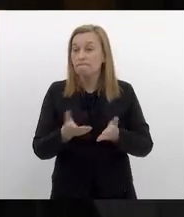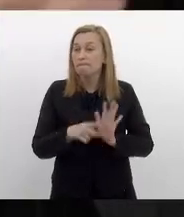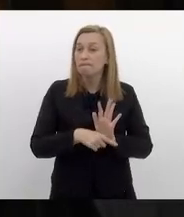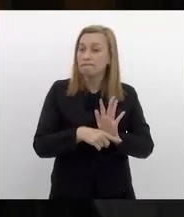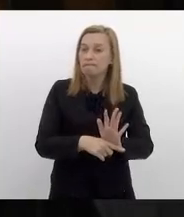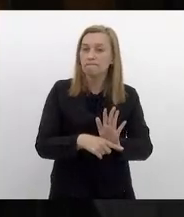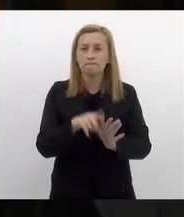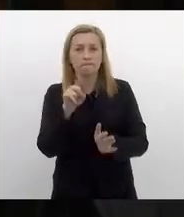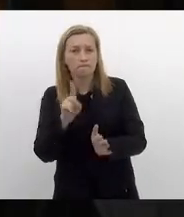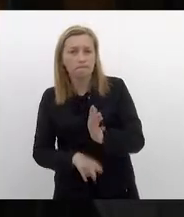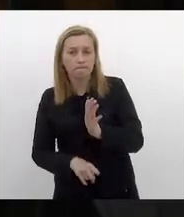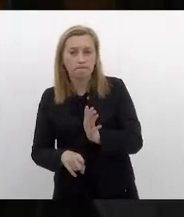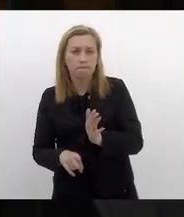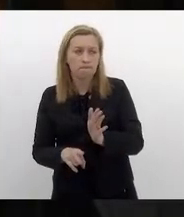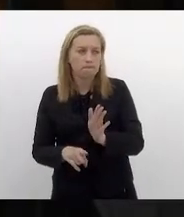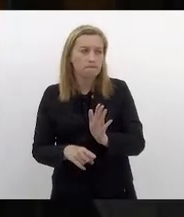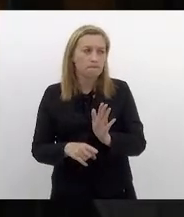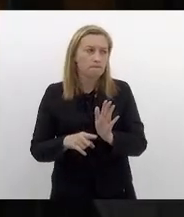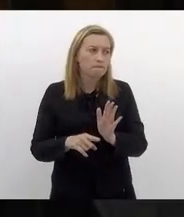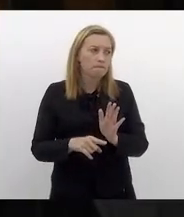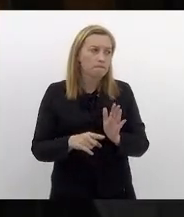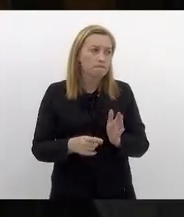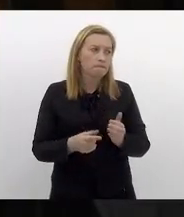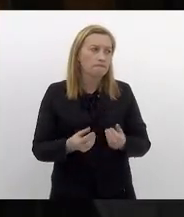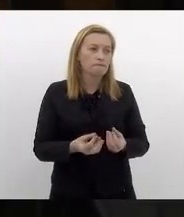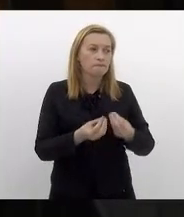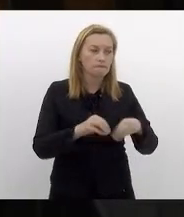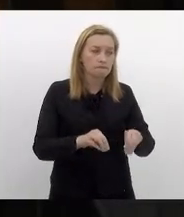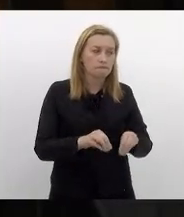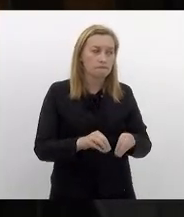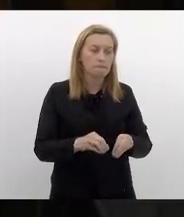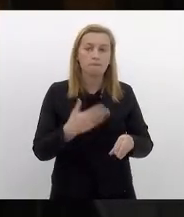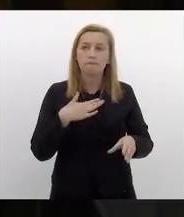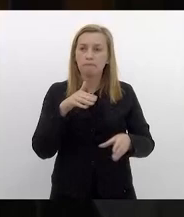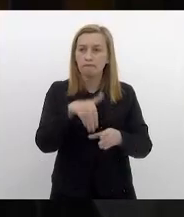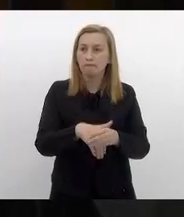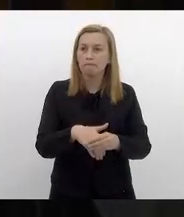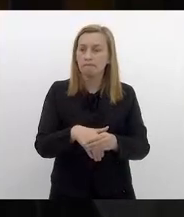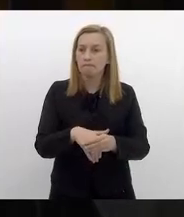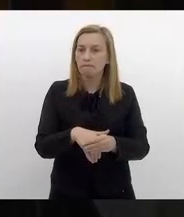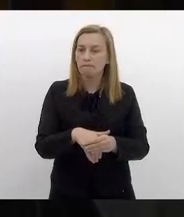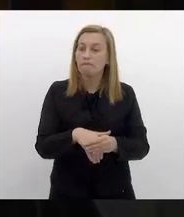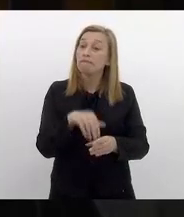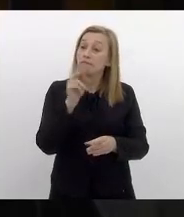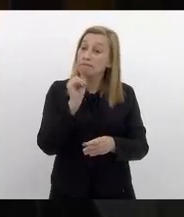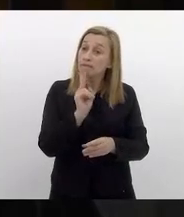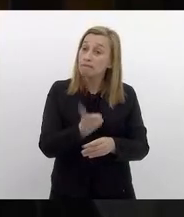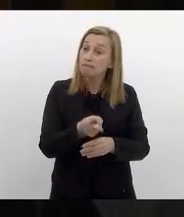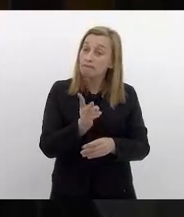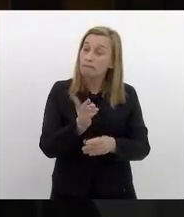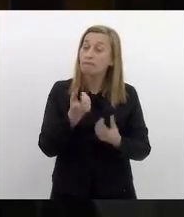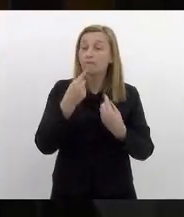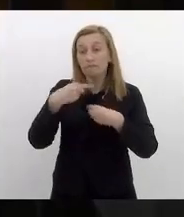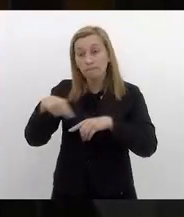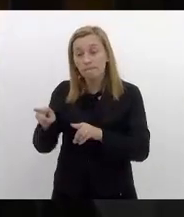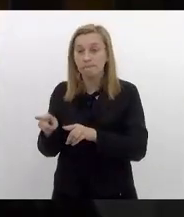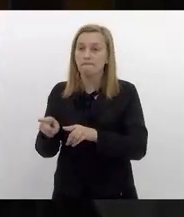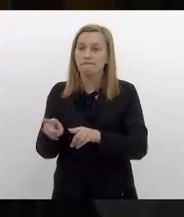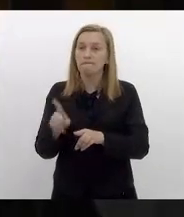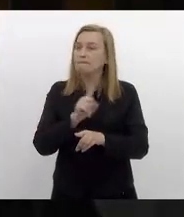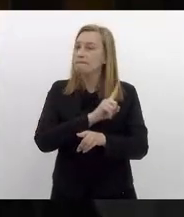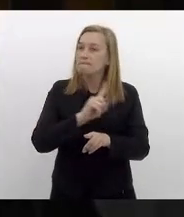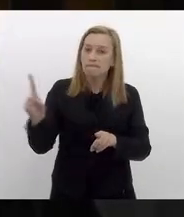para minorar, para aplacar os efeitos desse pacote, o meu voto será terminantemente contrário. É um